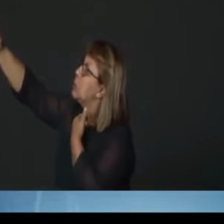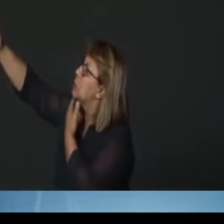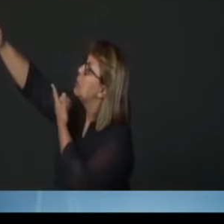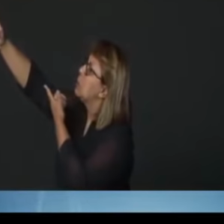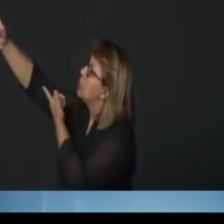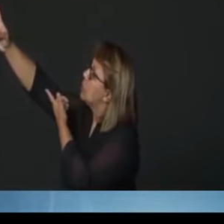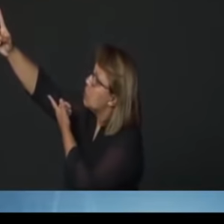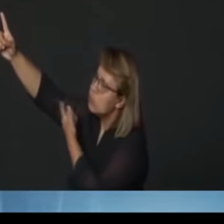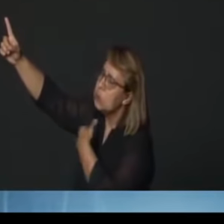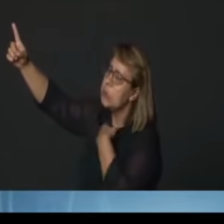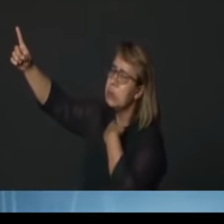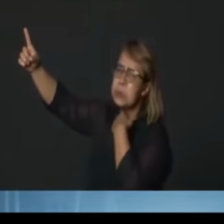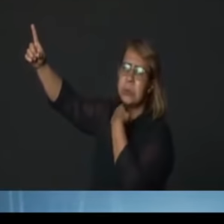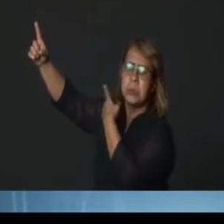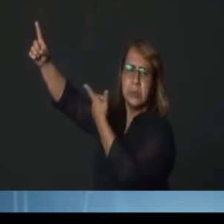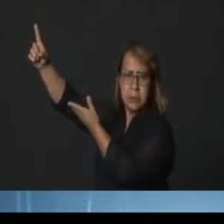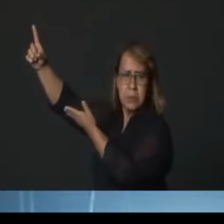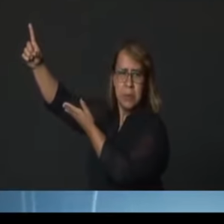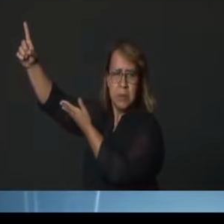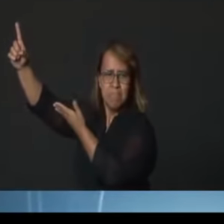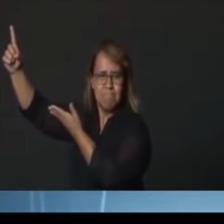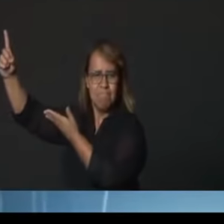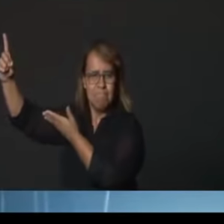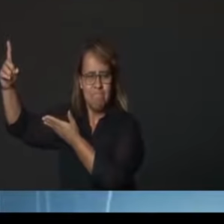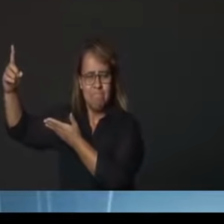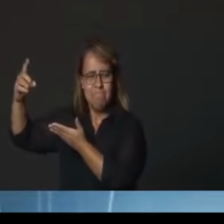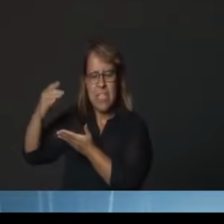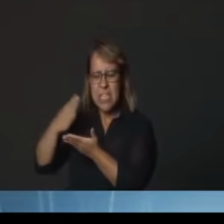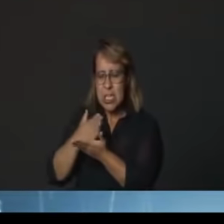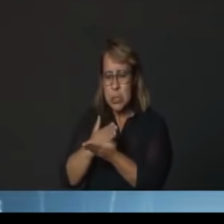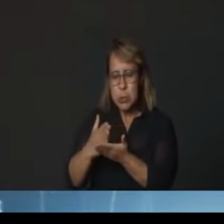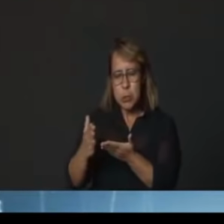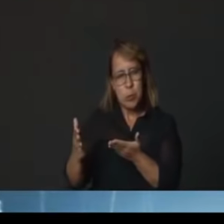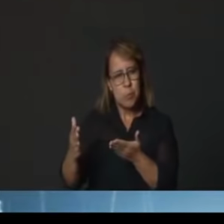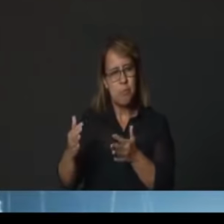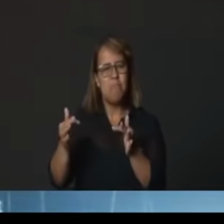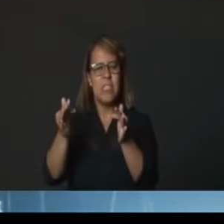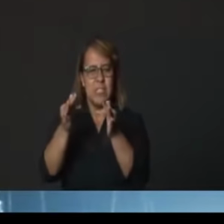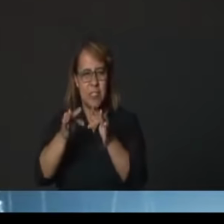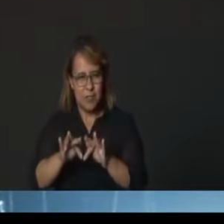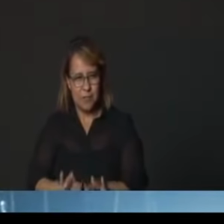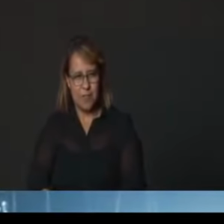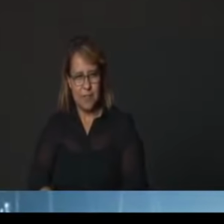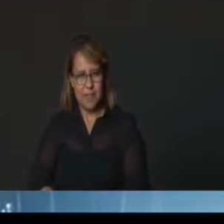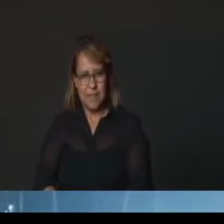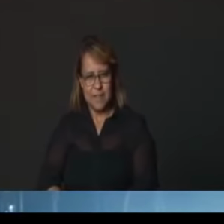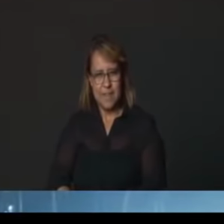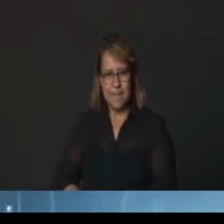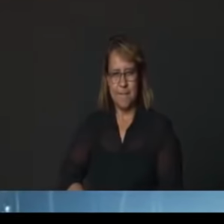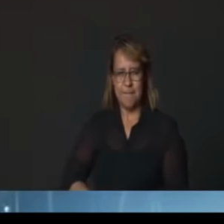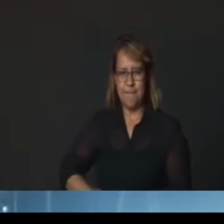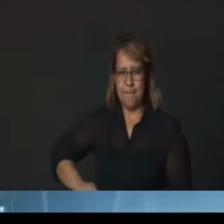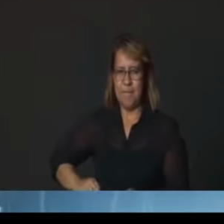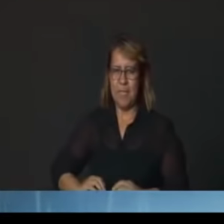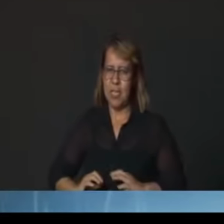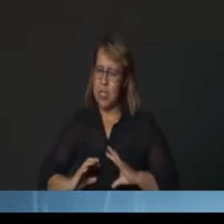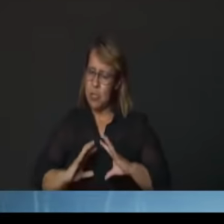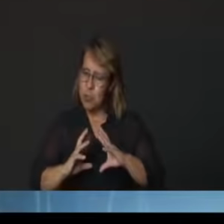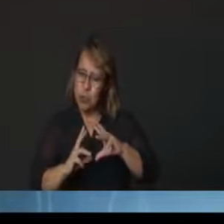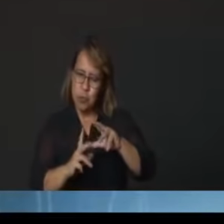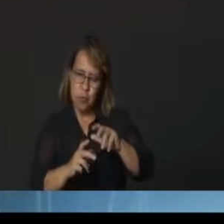ouviremos. Alfa e Ômega, rege o universo. Traz o teu